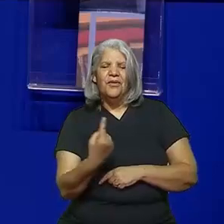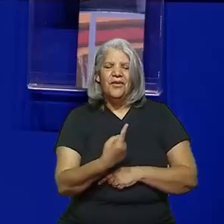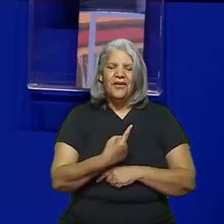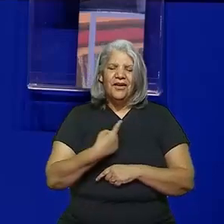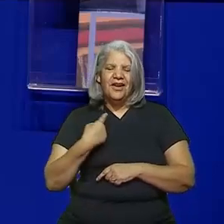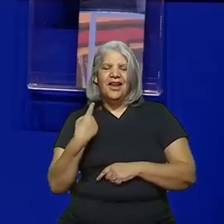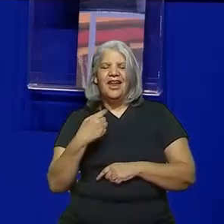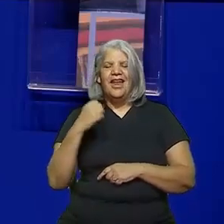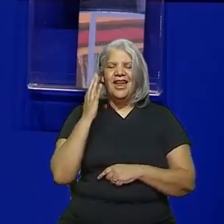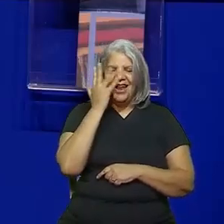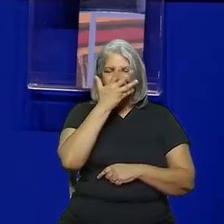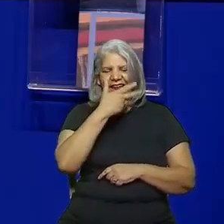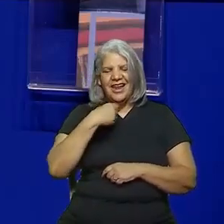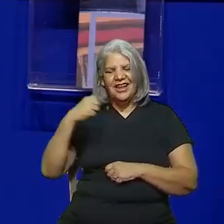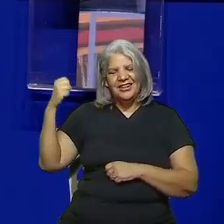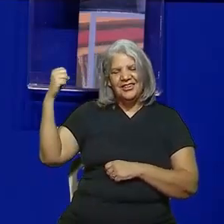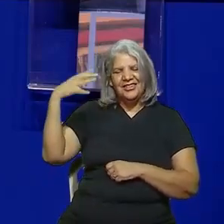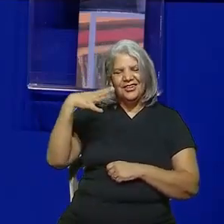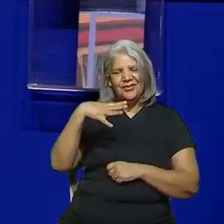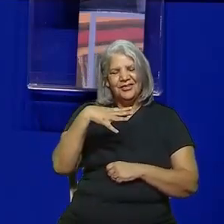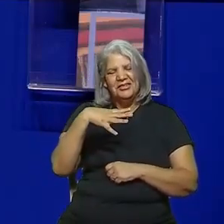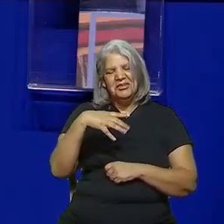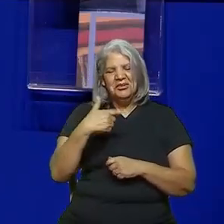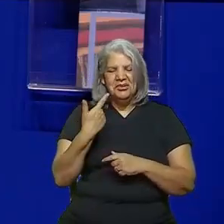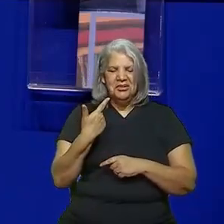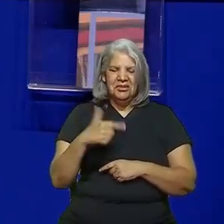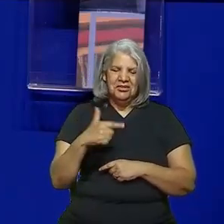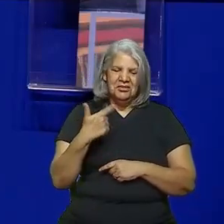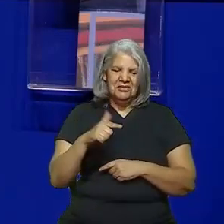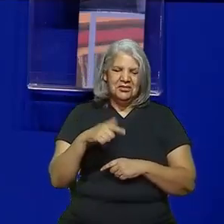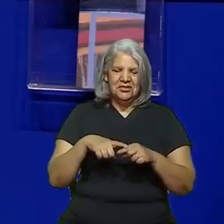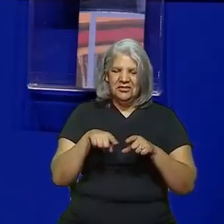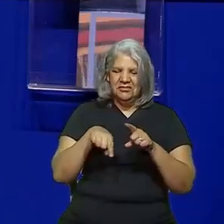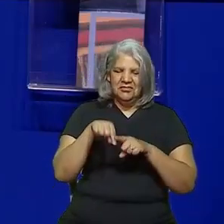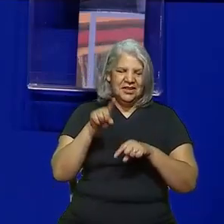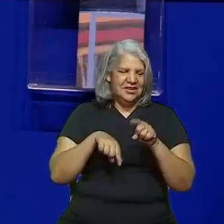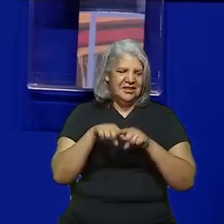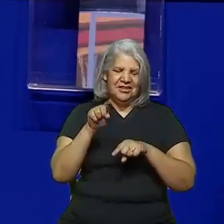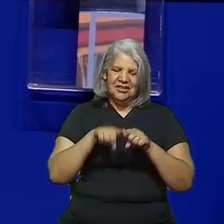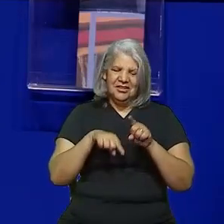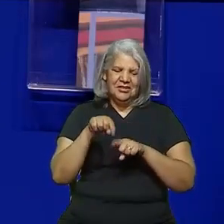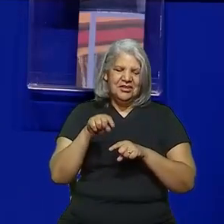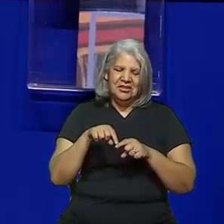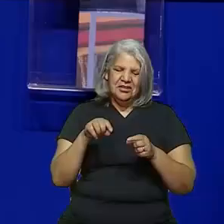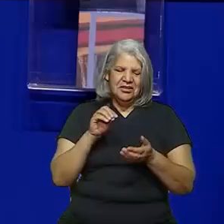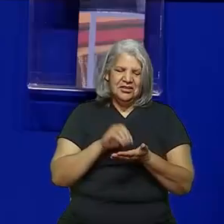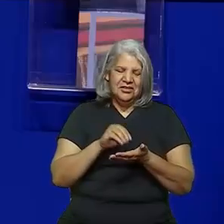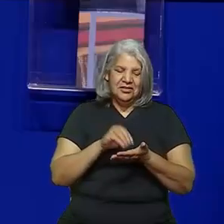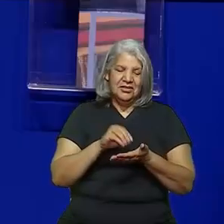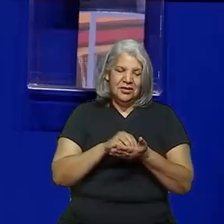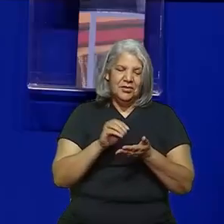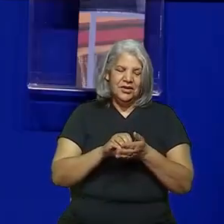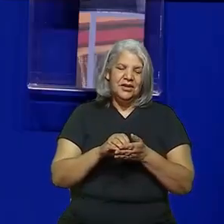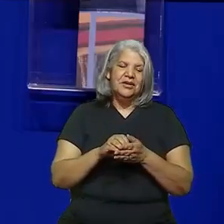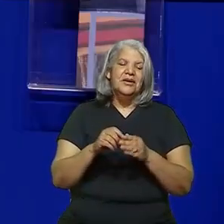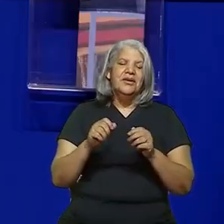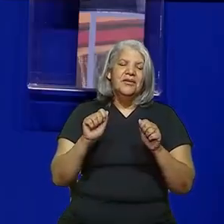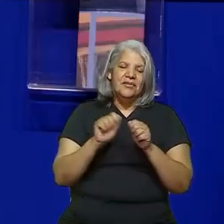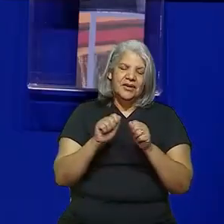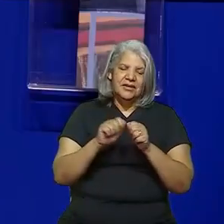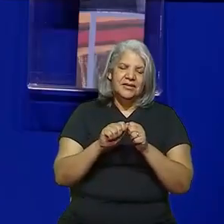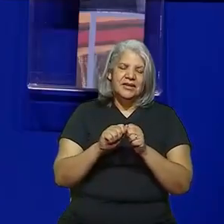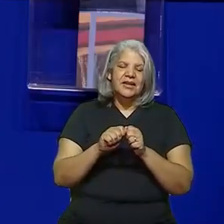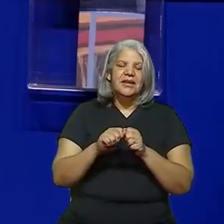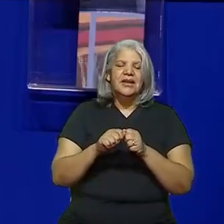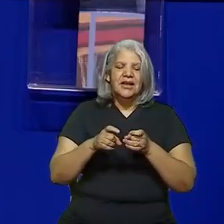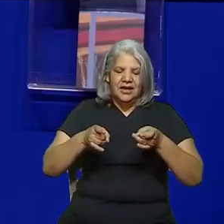uma. Mas não tinha instrumento, sabe? Era tudo muito precário. Ele sabia fazer cama, mesa e armário e